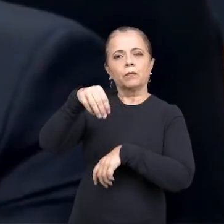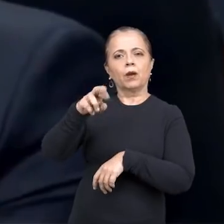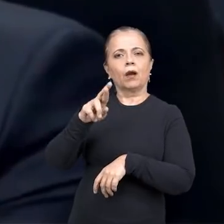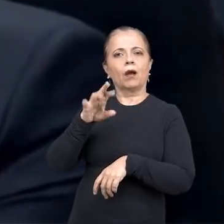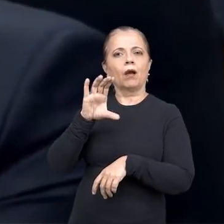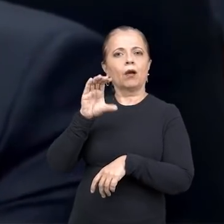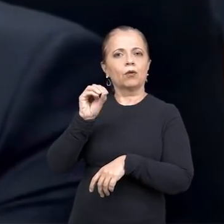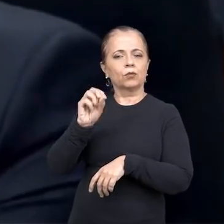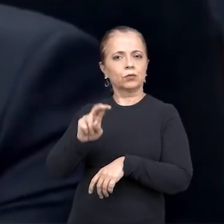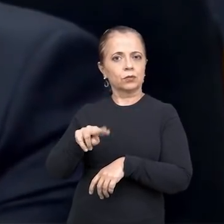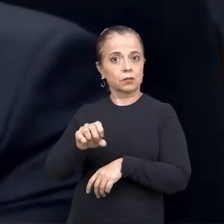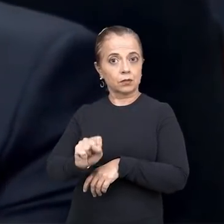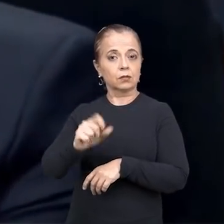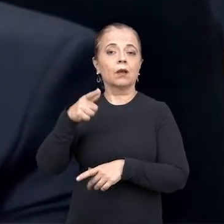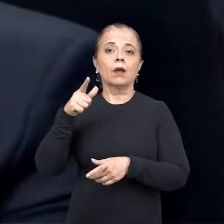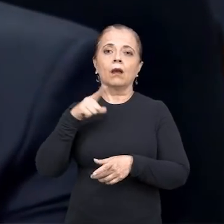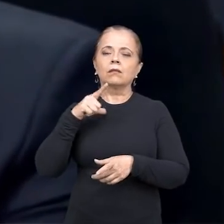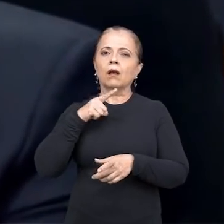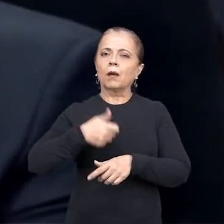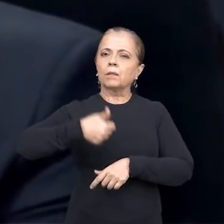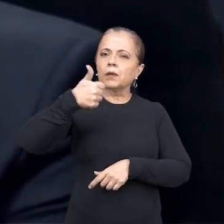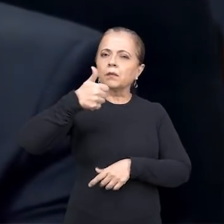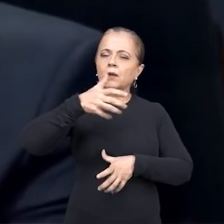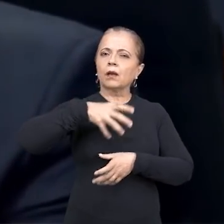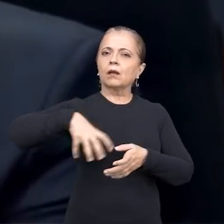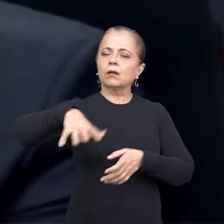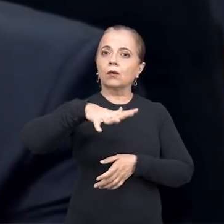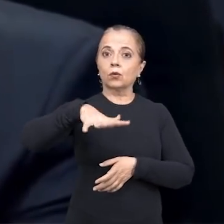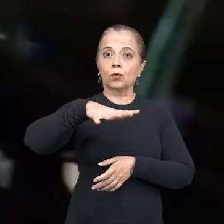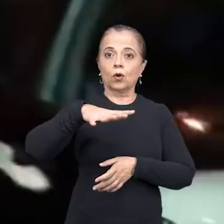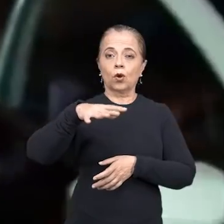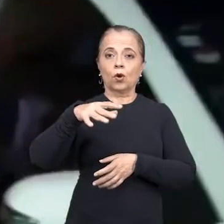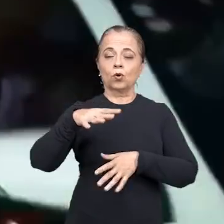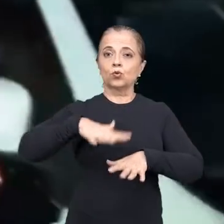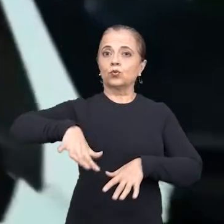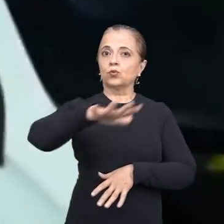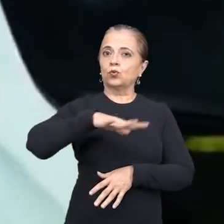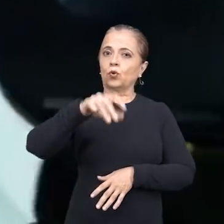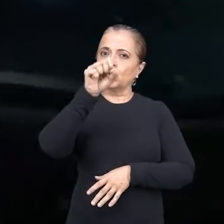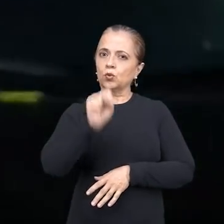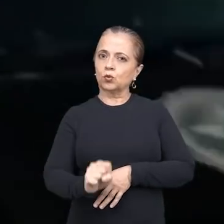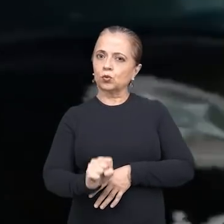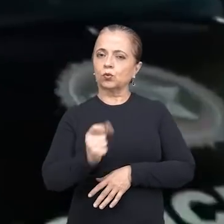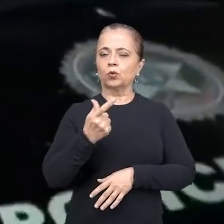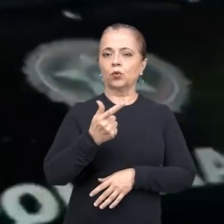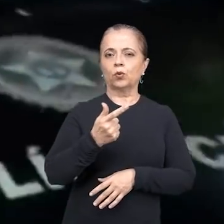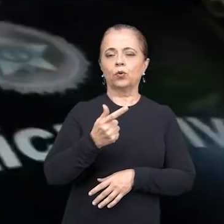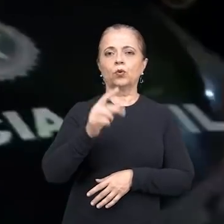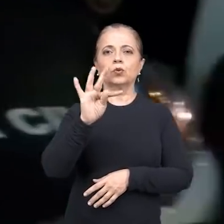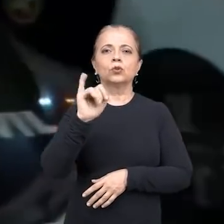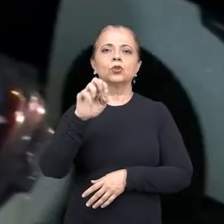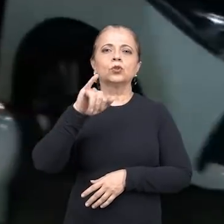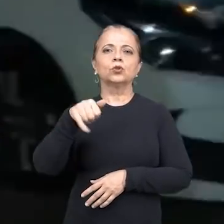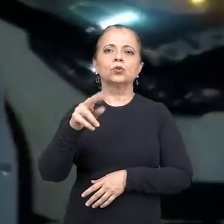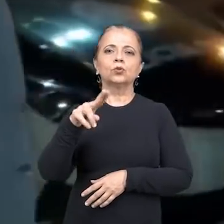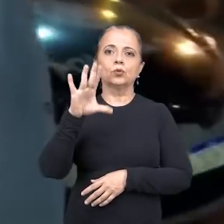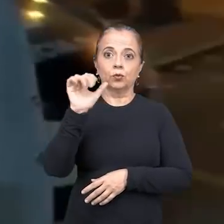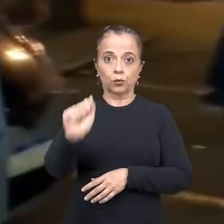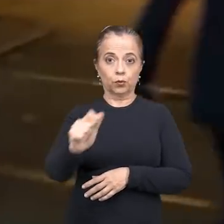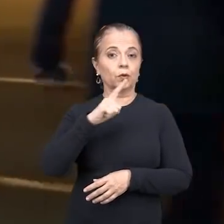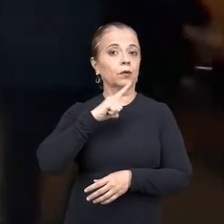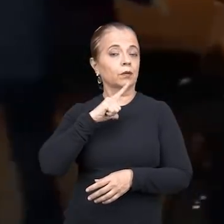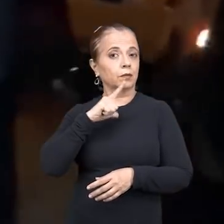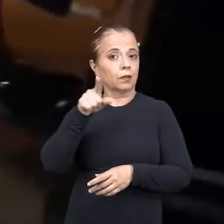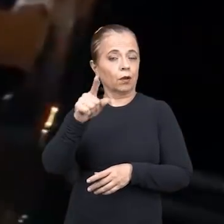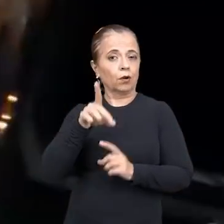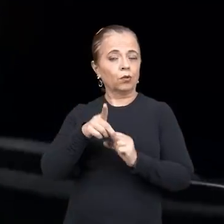primeira Promotoria de Investigação Penal Zona Sul e Barra da Tijuca, responsável pelo pedido de prisão cautelar temporária de